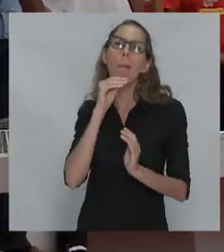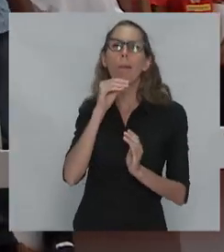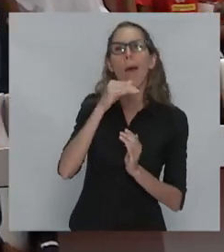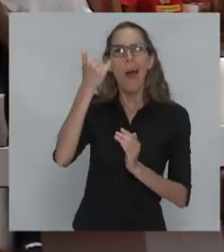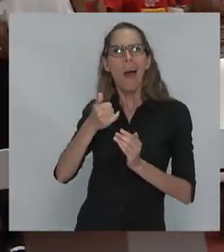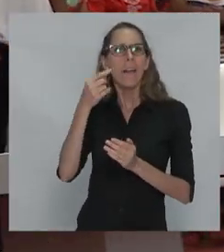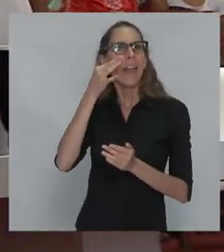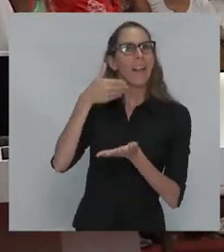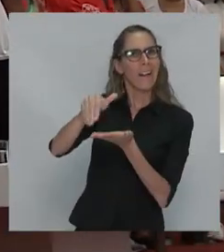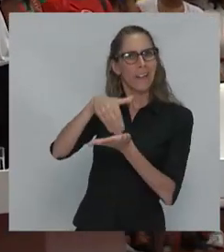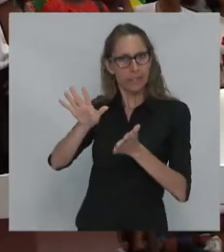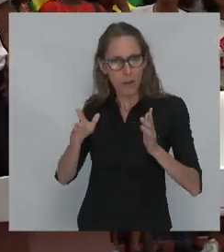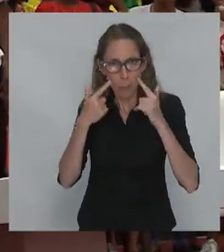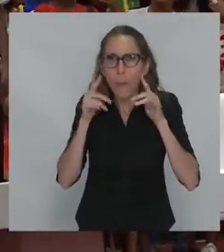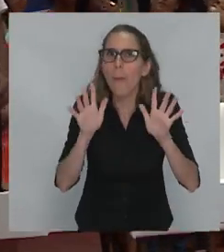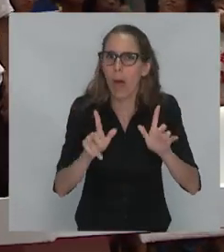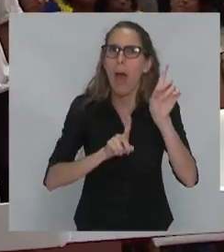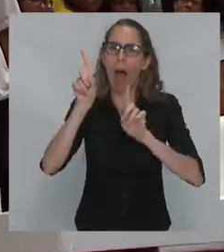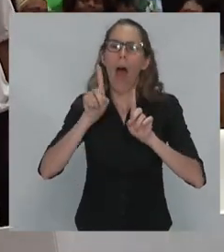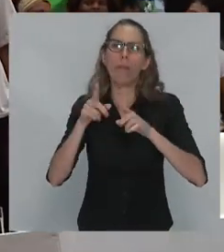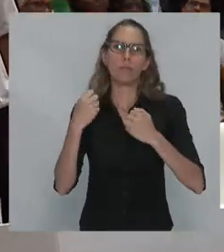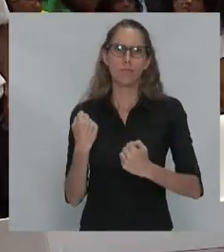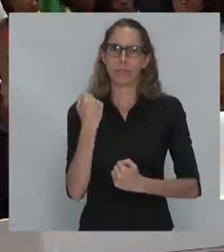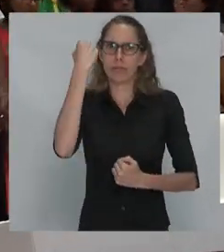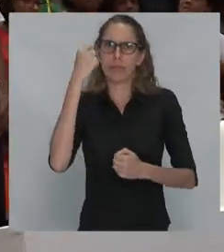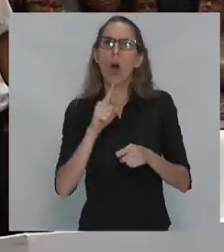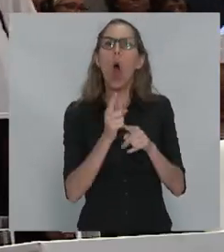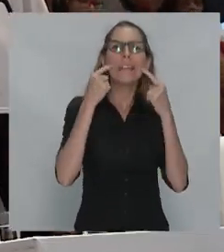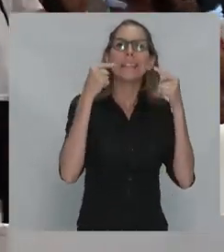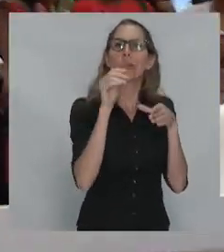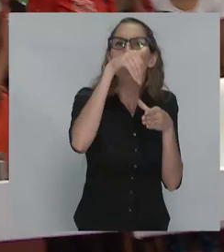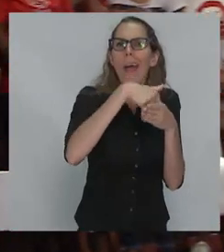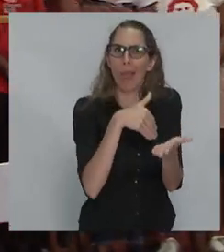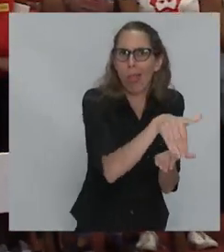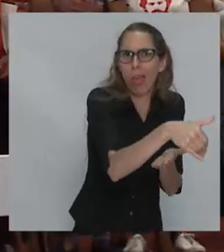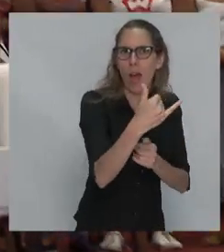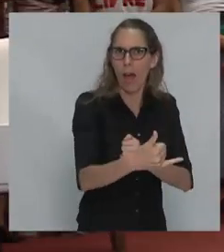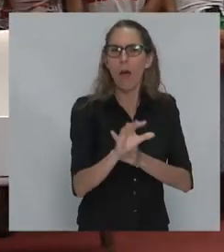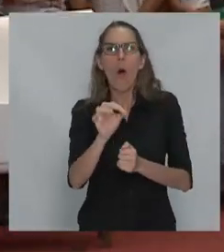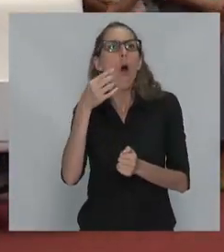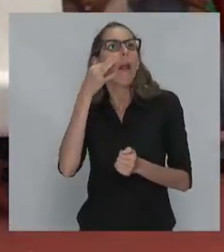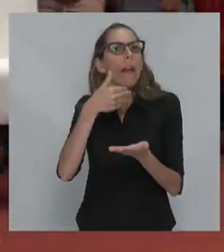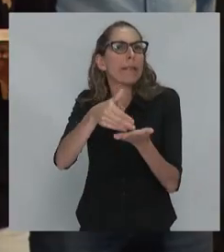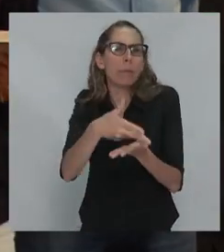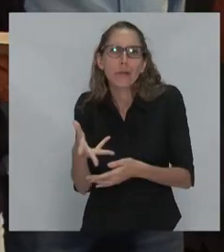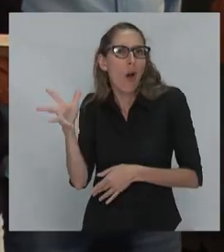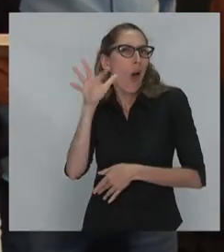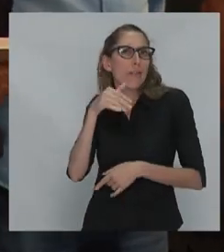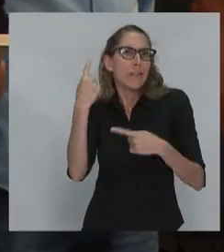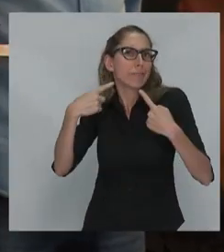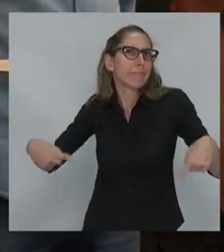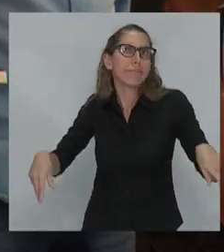racismo estructural, racismo institucional, hasta el racismo del cotidiano, el racismo